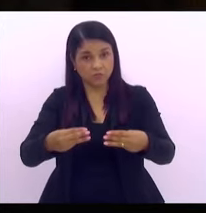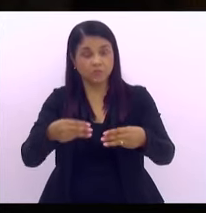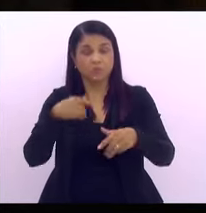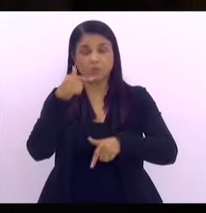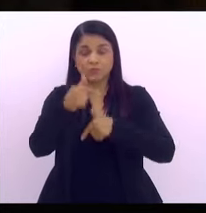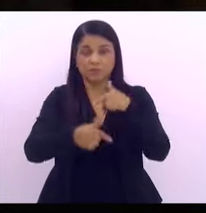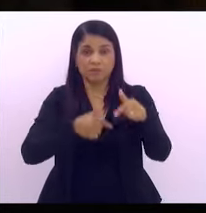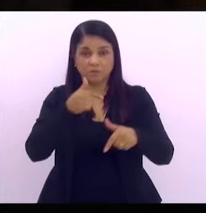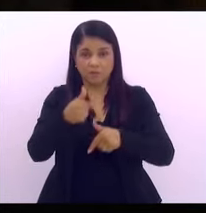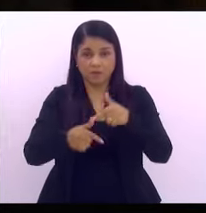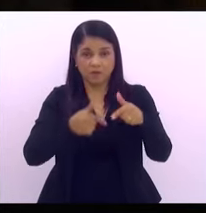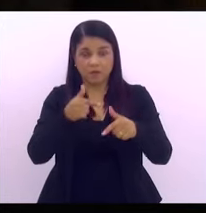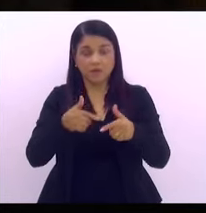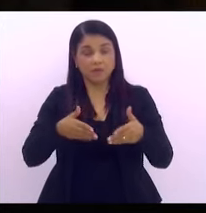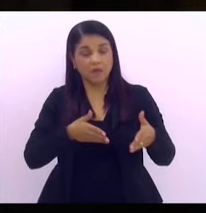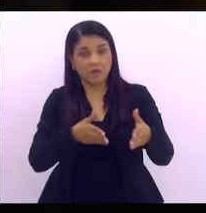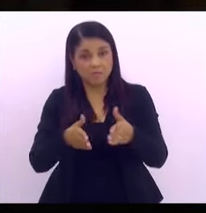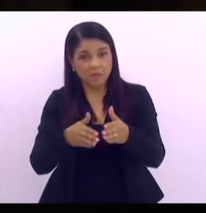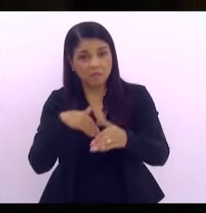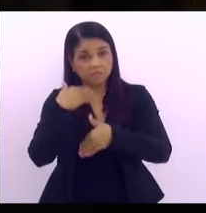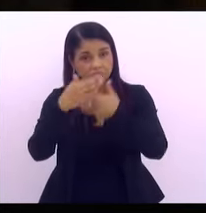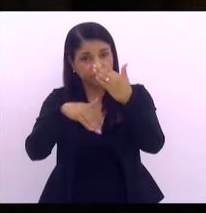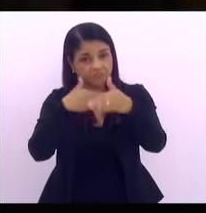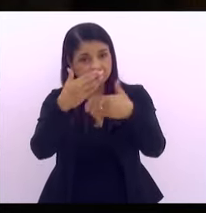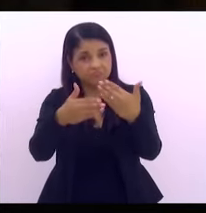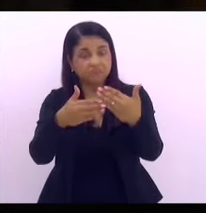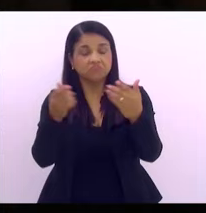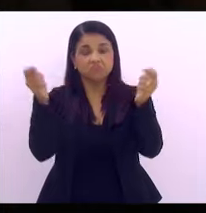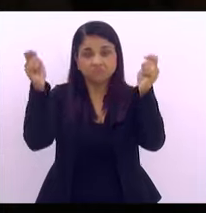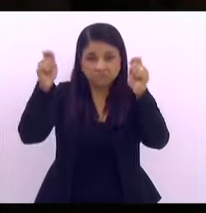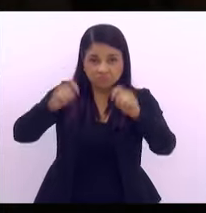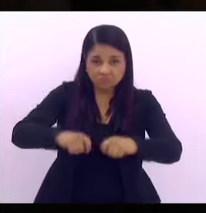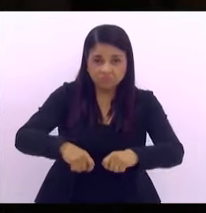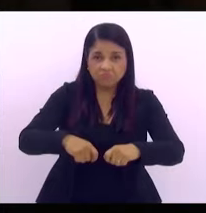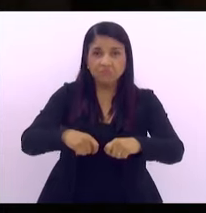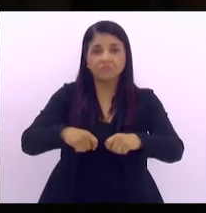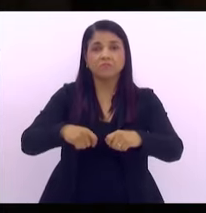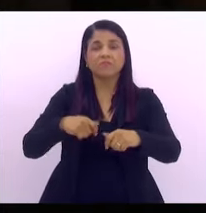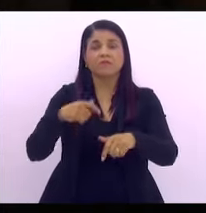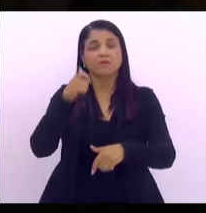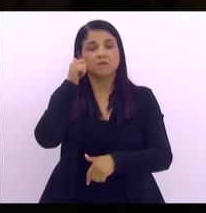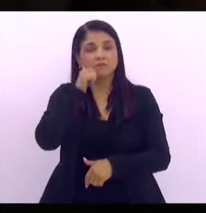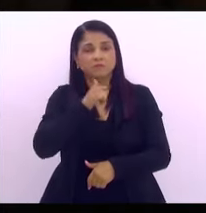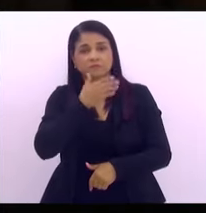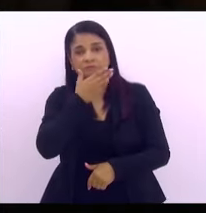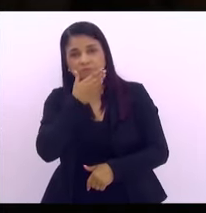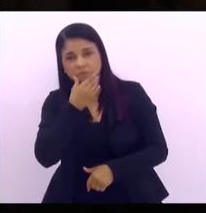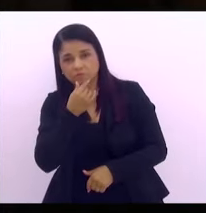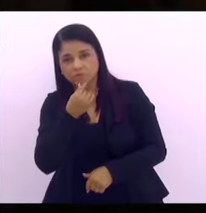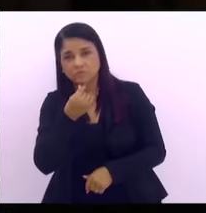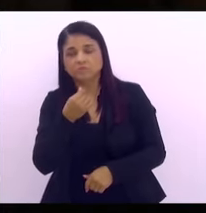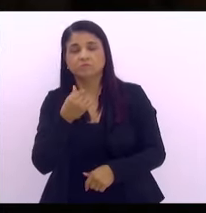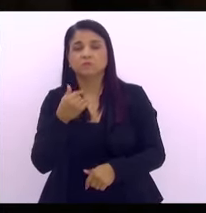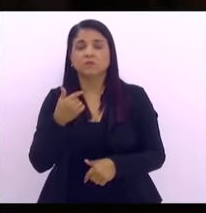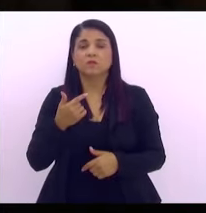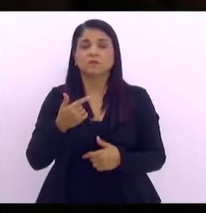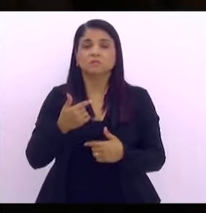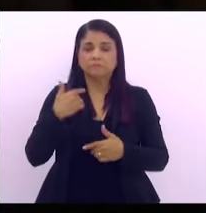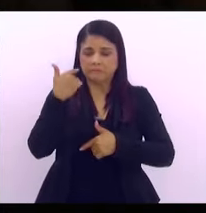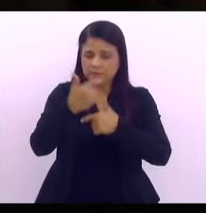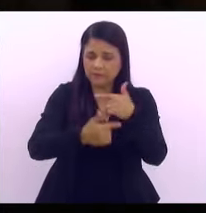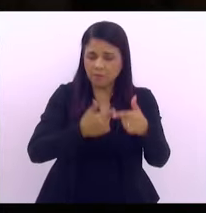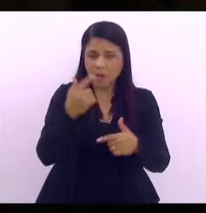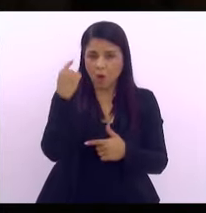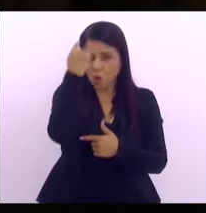Trabalho, caminhar na possibilidade de que as trabalhadoras e os trabalhadores empreguem uma jornada semanal